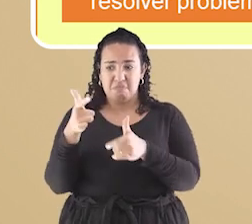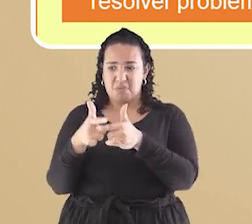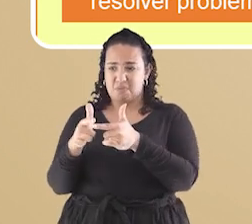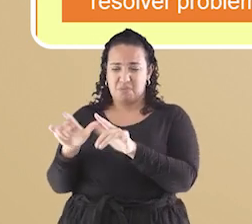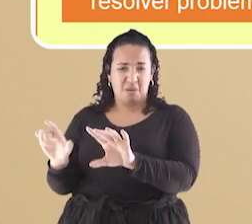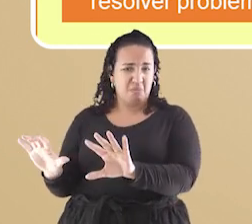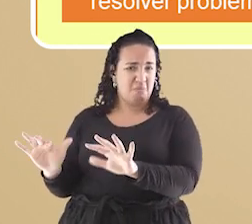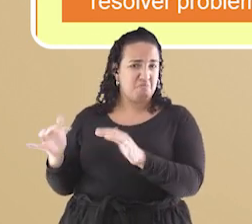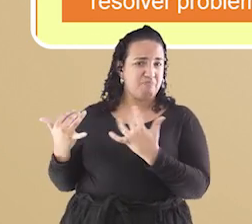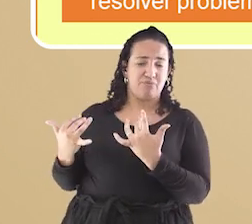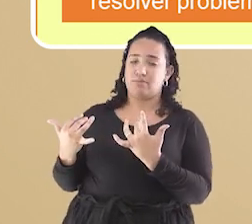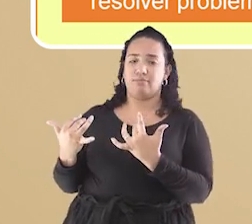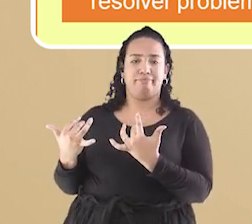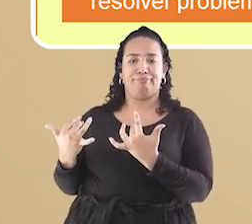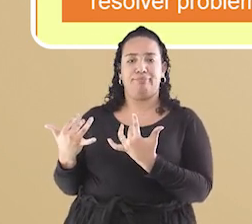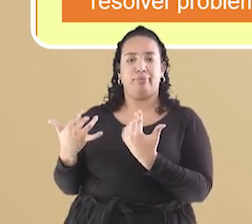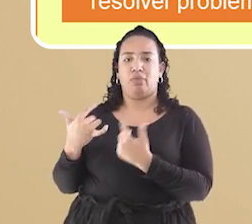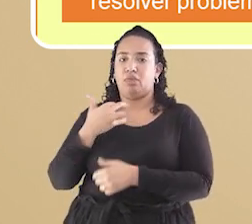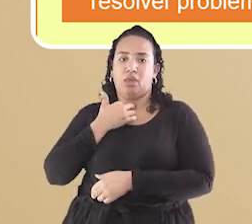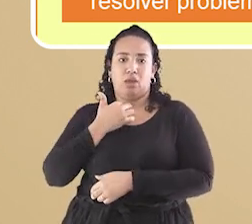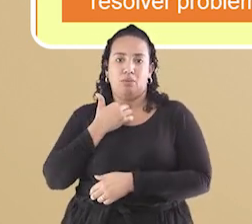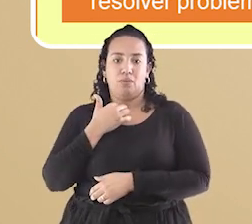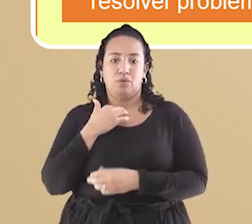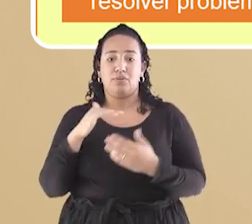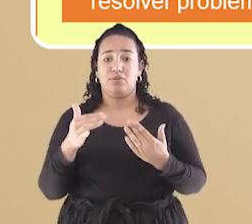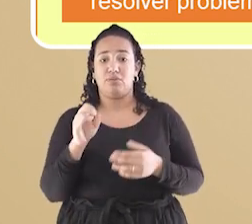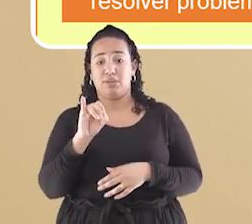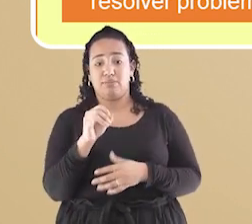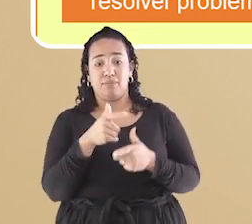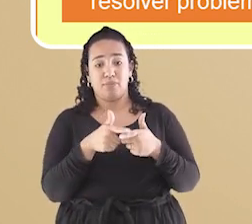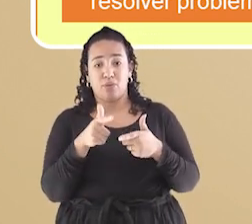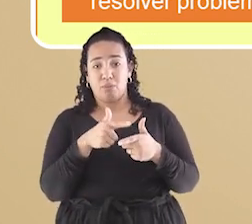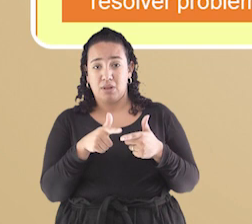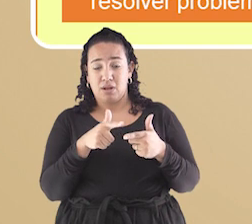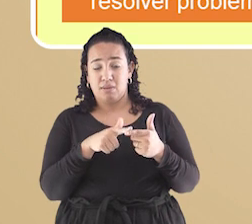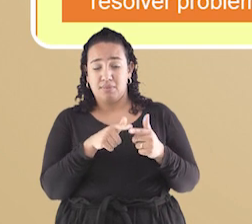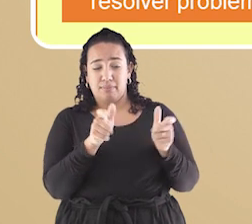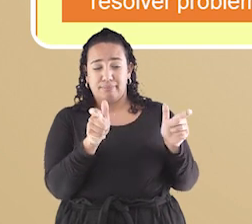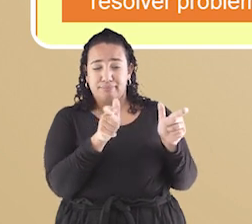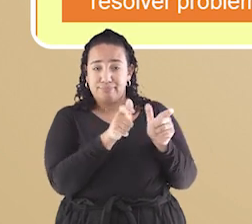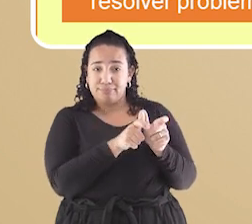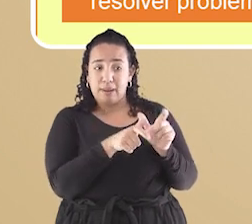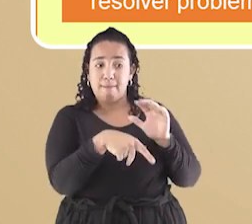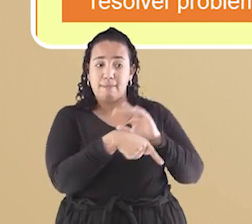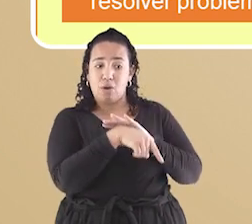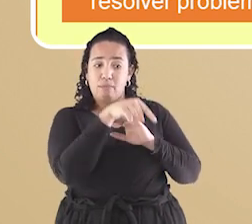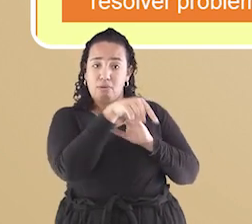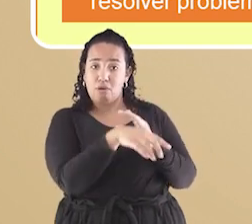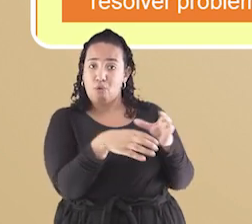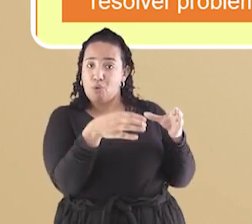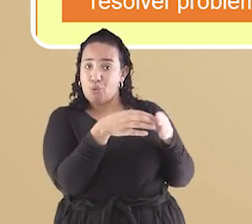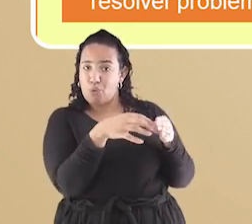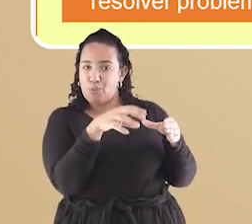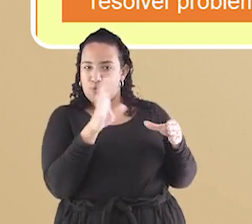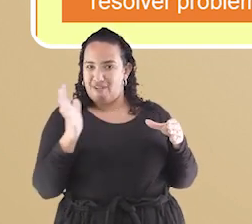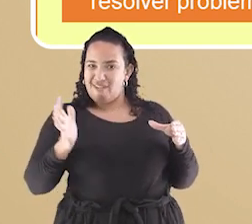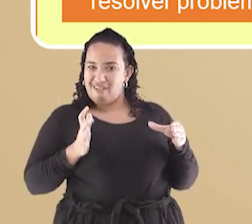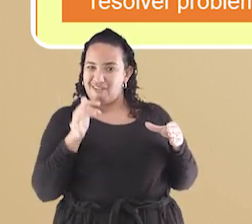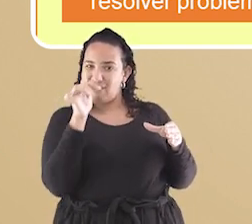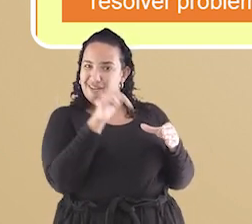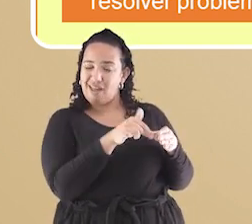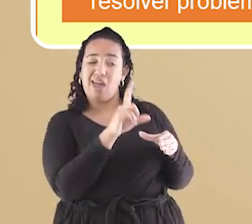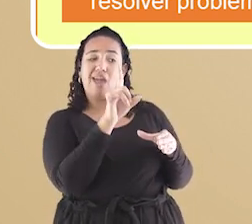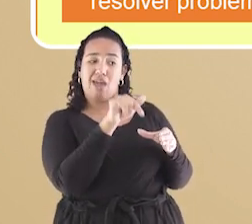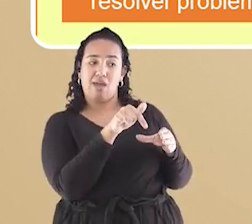que acontece no reino. Assim, os problemas menores são cuidados por esses funcionários e só passa por esse filtro os problemas